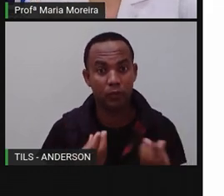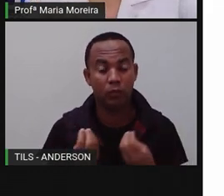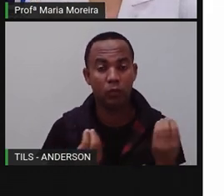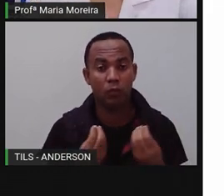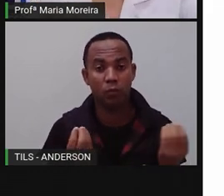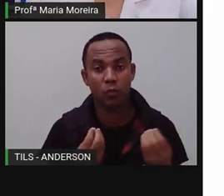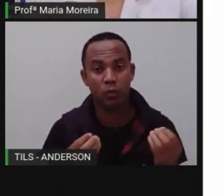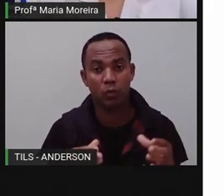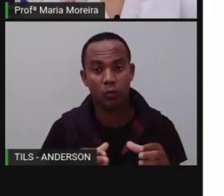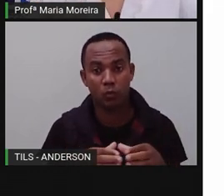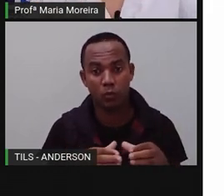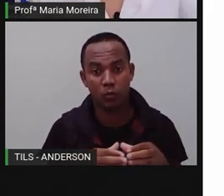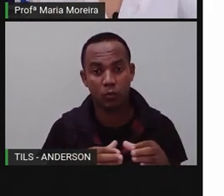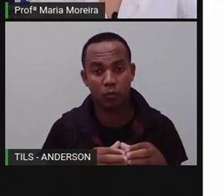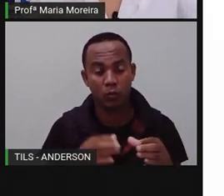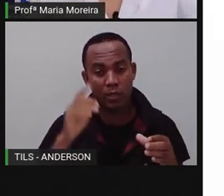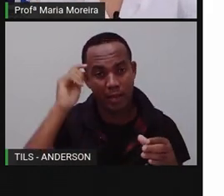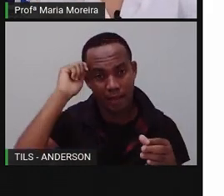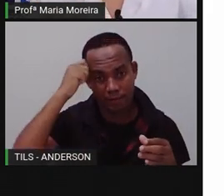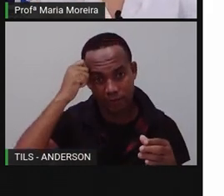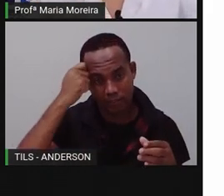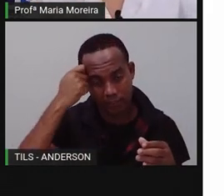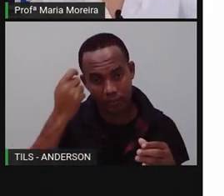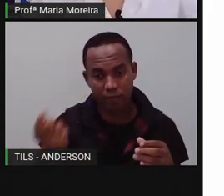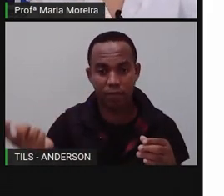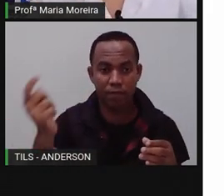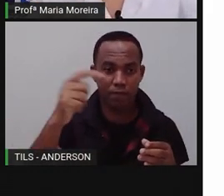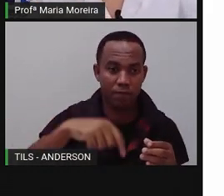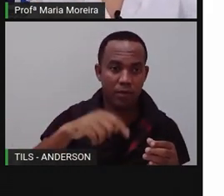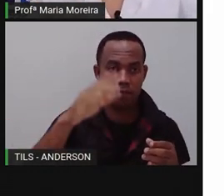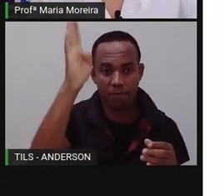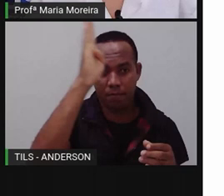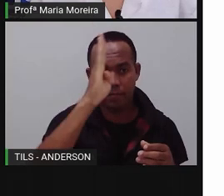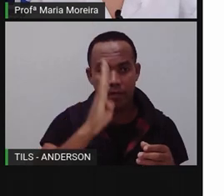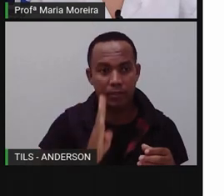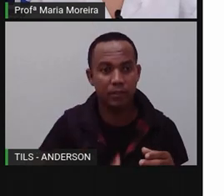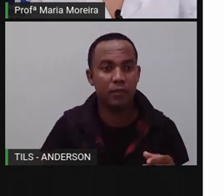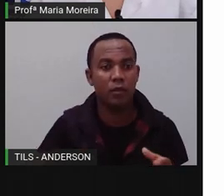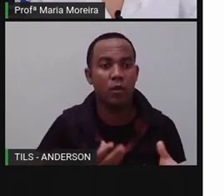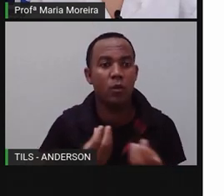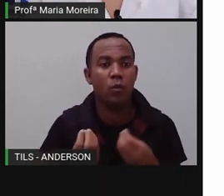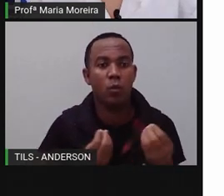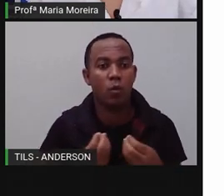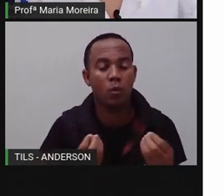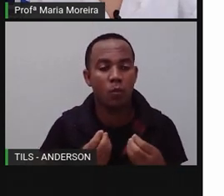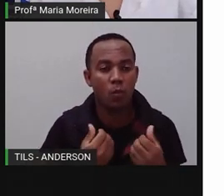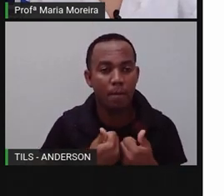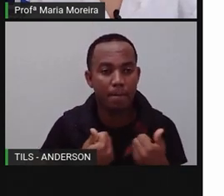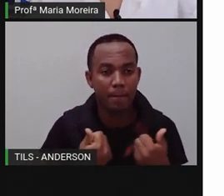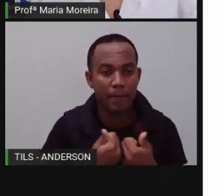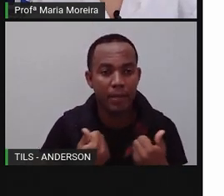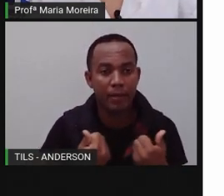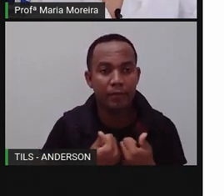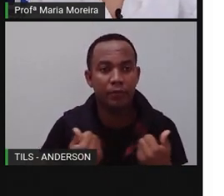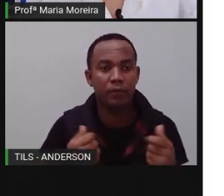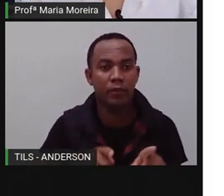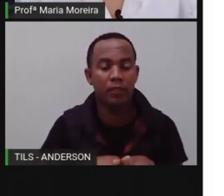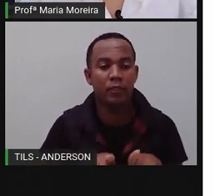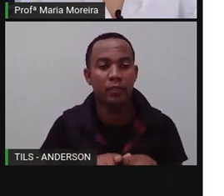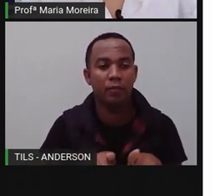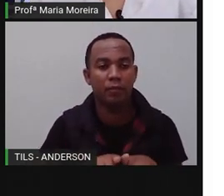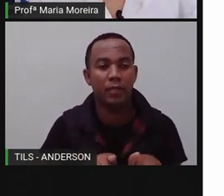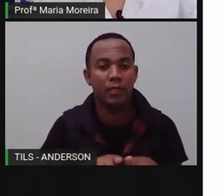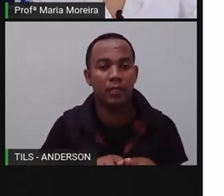dos africanos trazidos ao Brasil forçou-os a aproximações e adaptações para